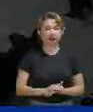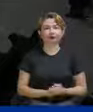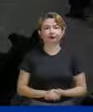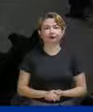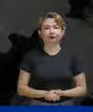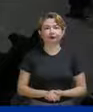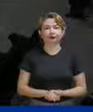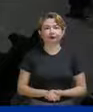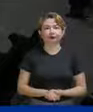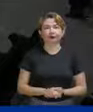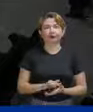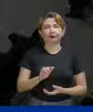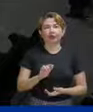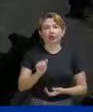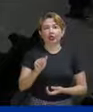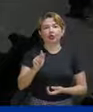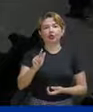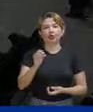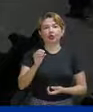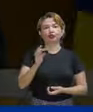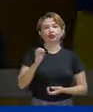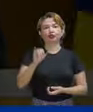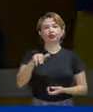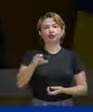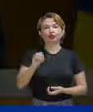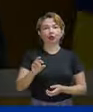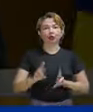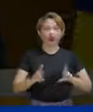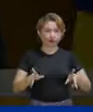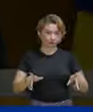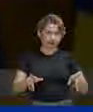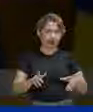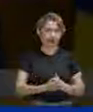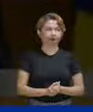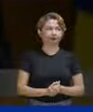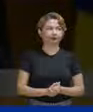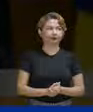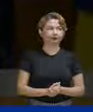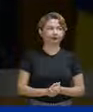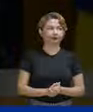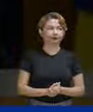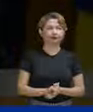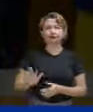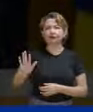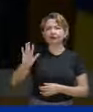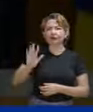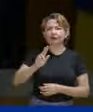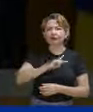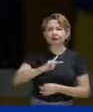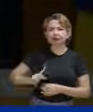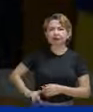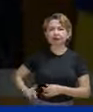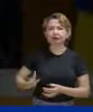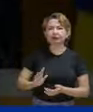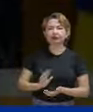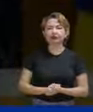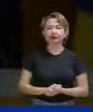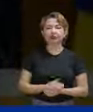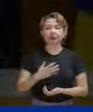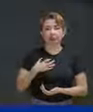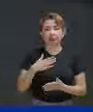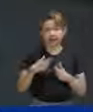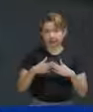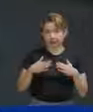os resultado final sim, o da resultado, rejeição. sim. Isso, está certo. Senhor presidente, De acordo com os votos proferidos, pois não?